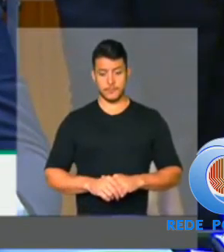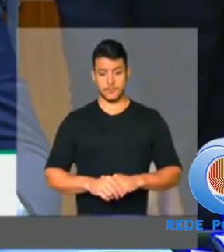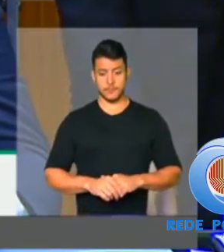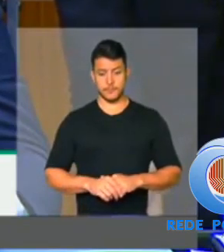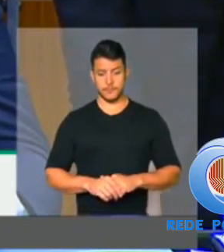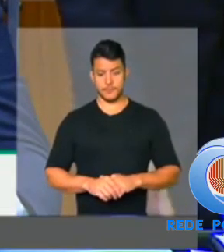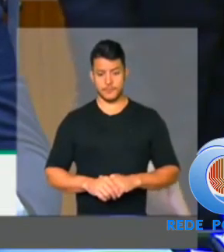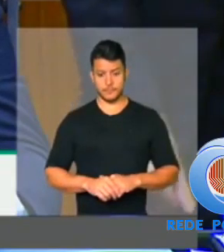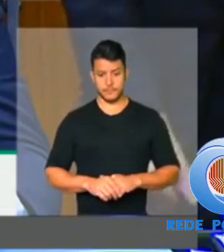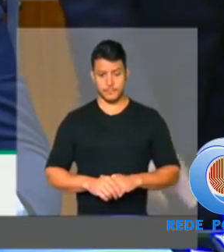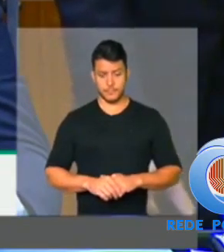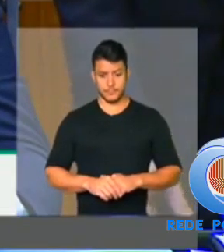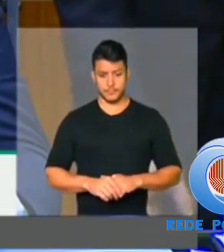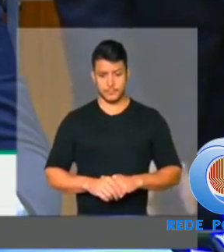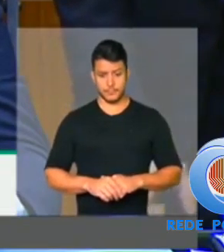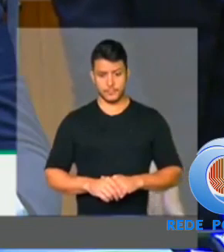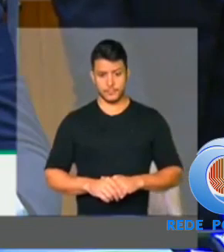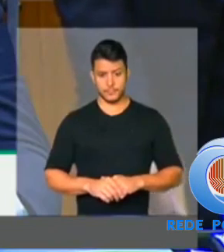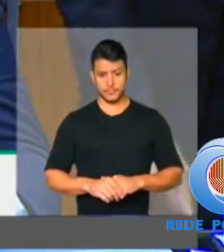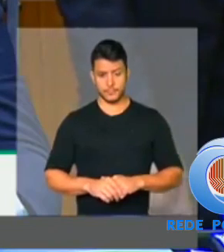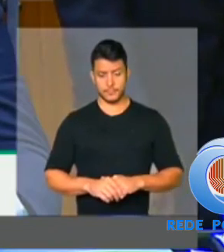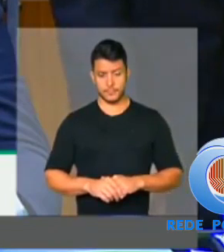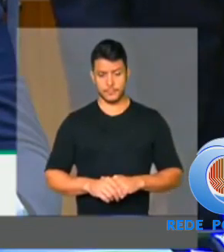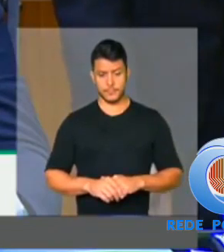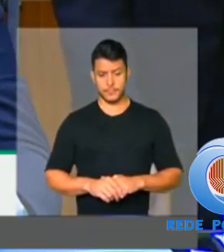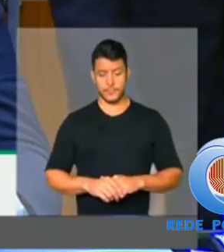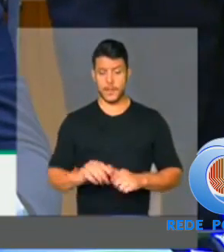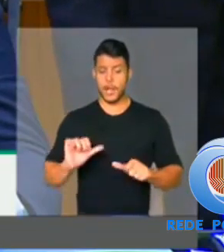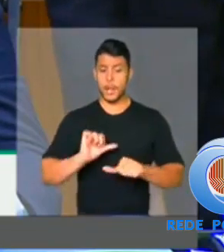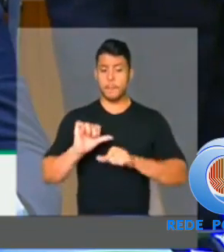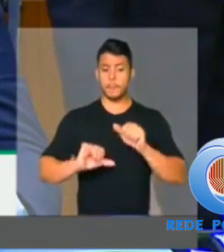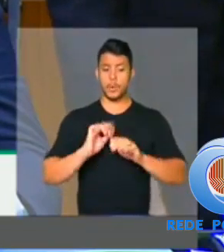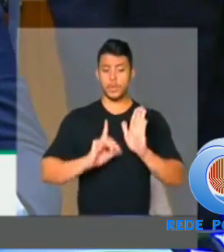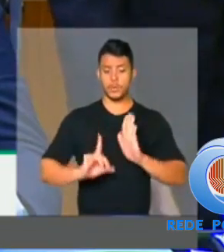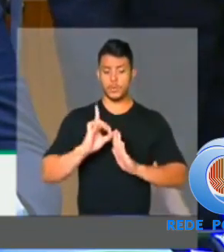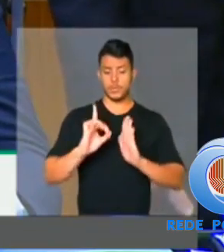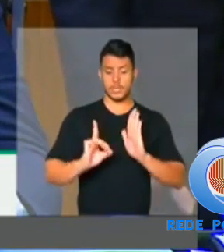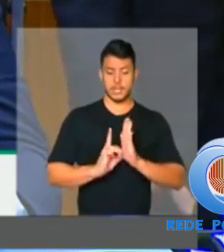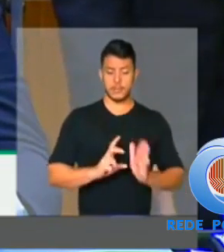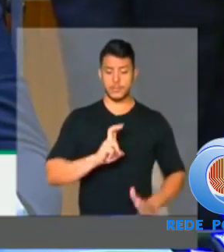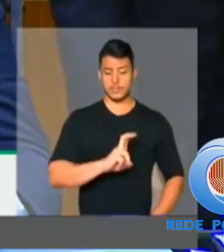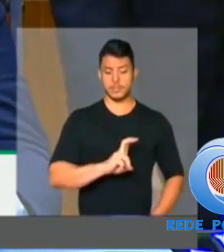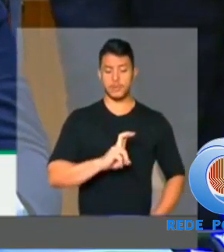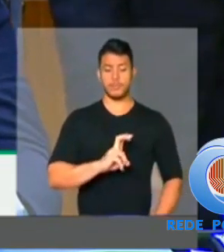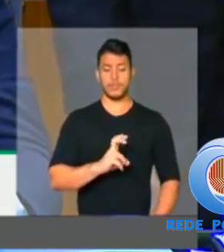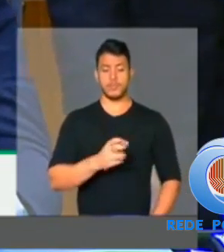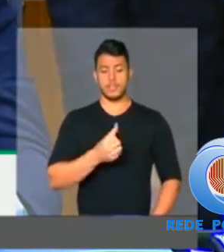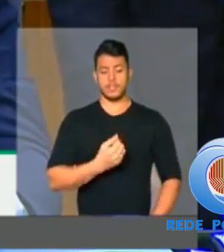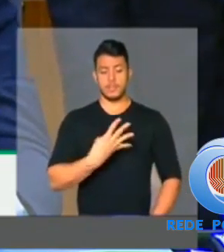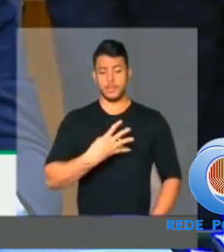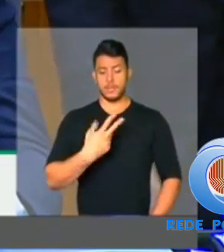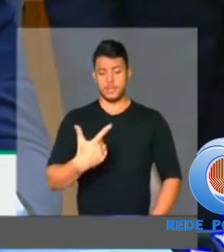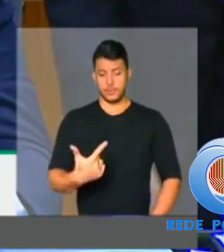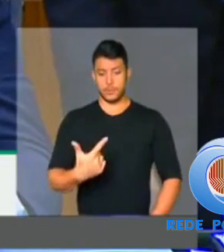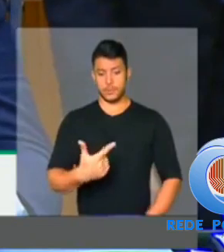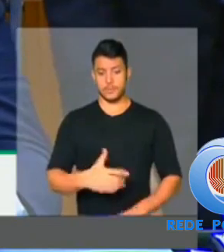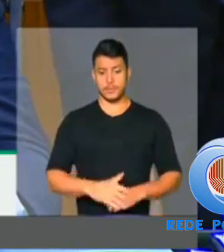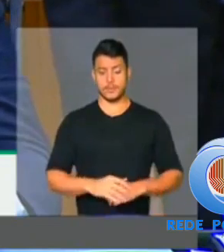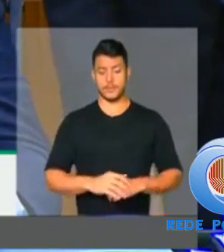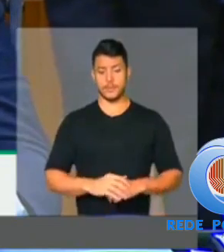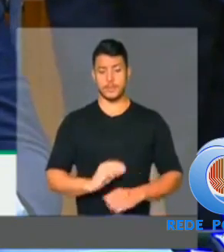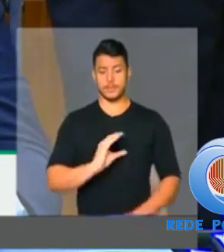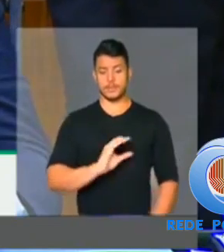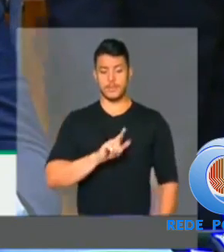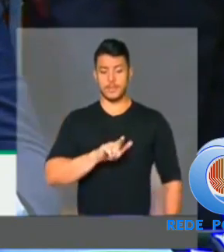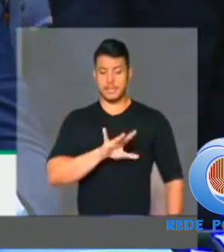638 e 640, 642 do Decreto-Lei 5.452, de 1947.